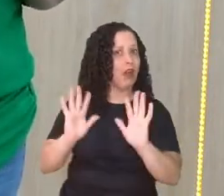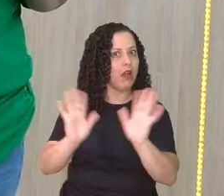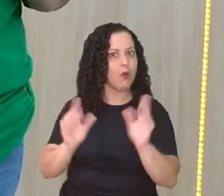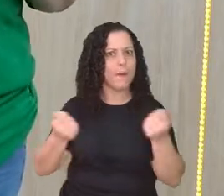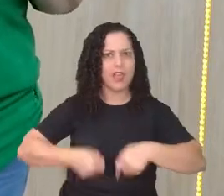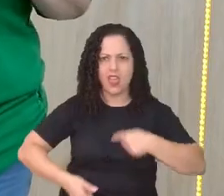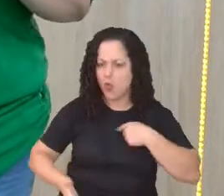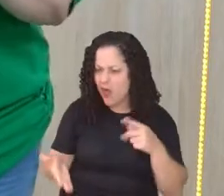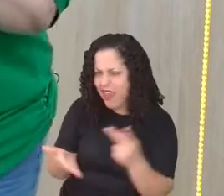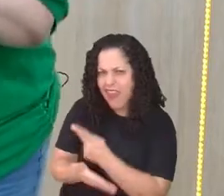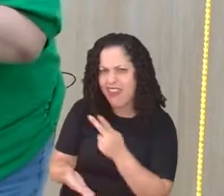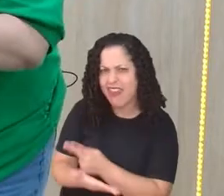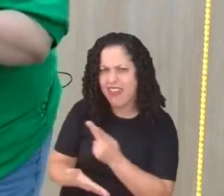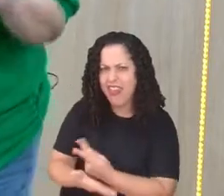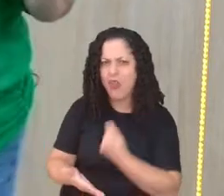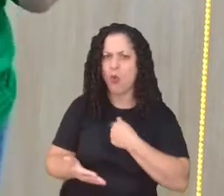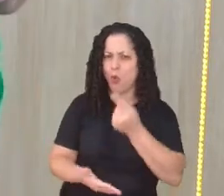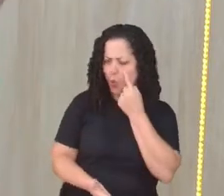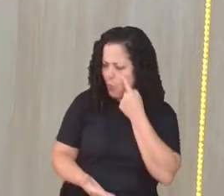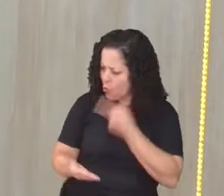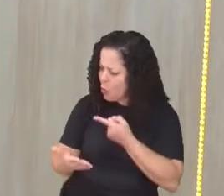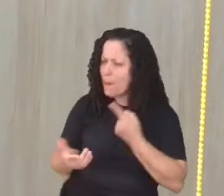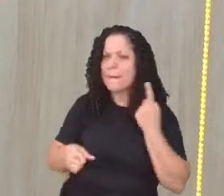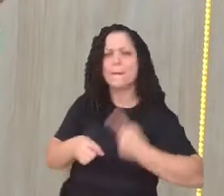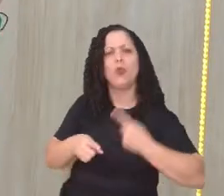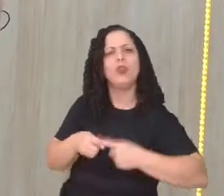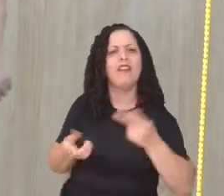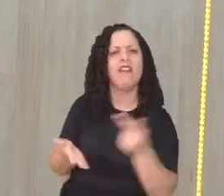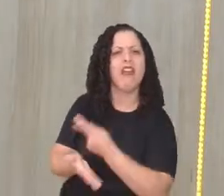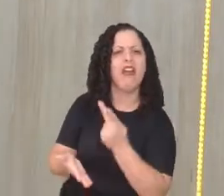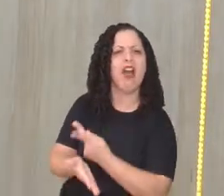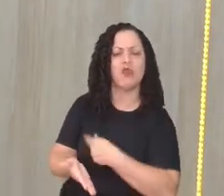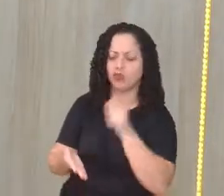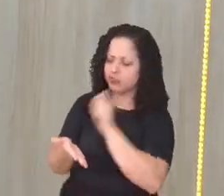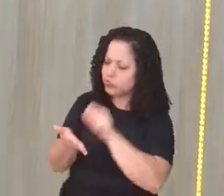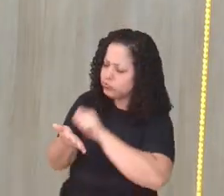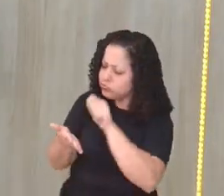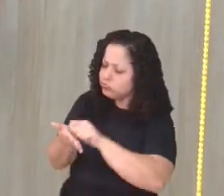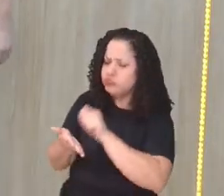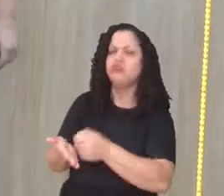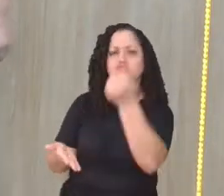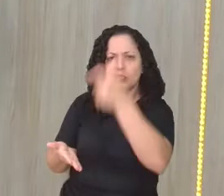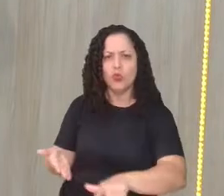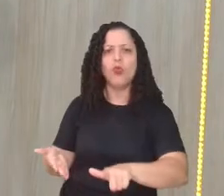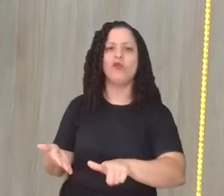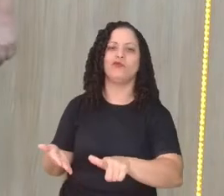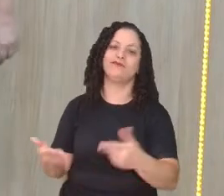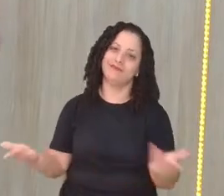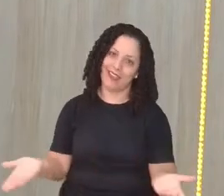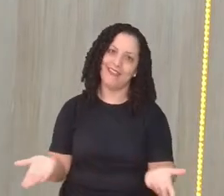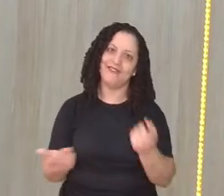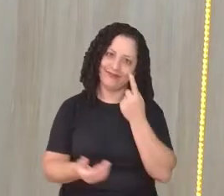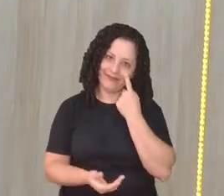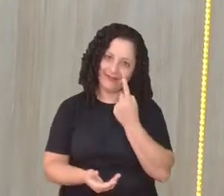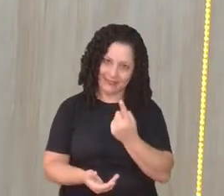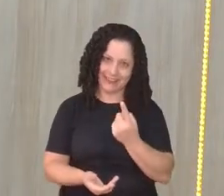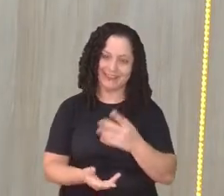curioso. Tem que ir lá atrás de saber disso, tá, gente? Então, bora lá. Olha.